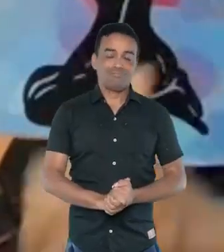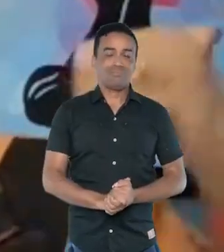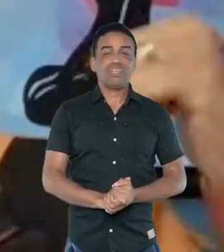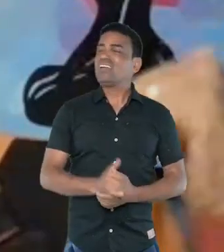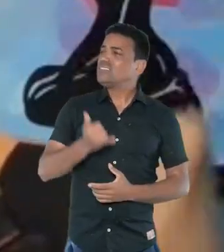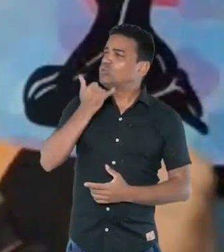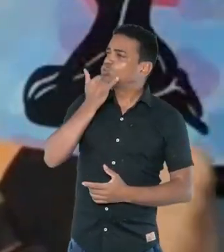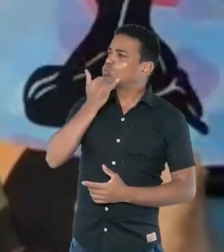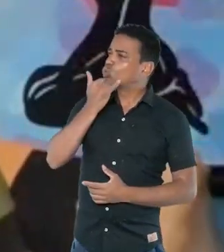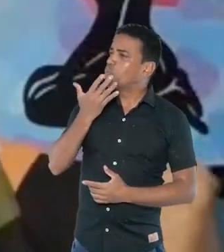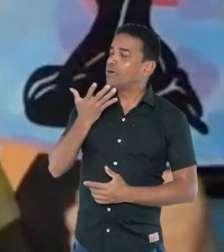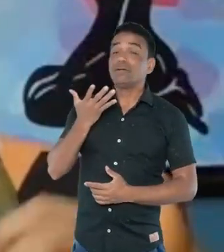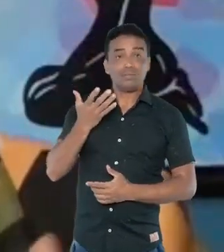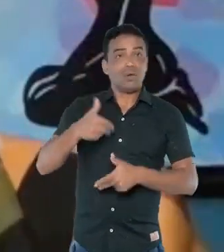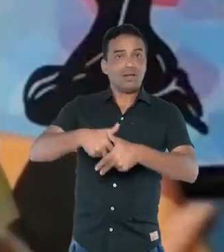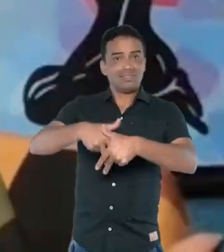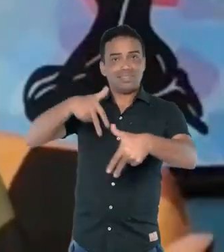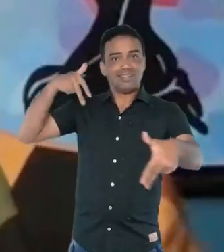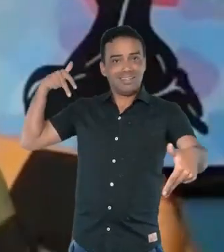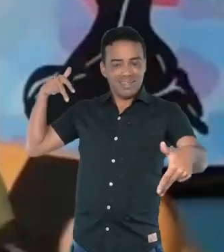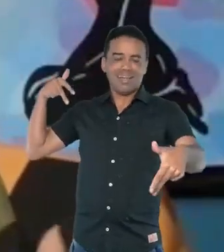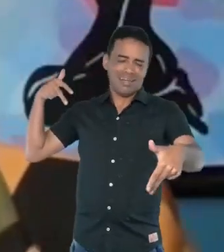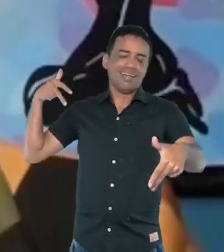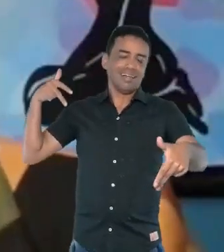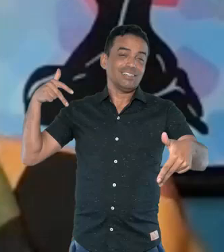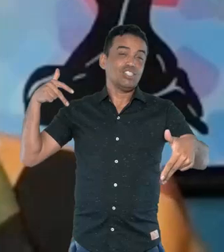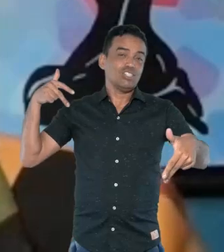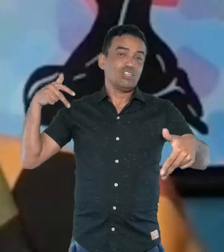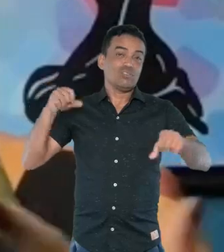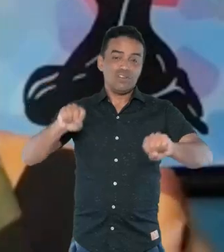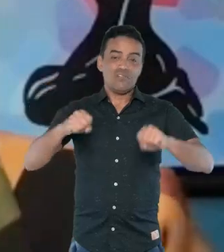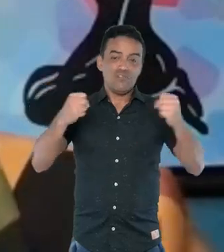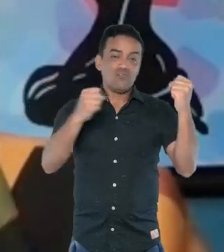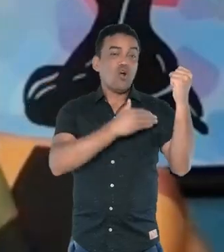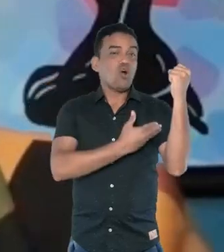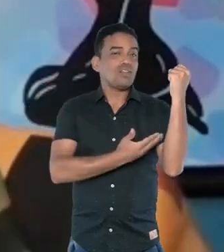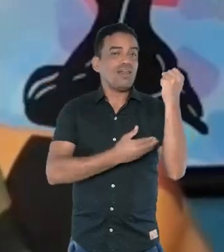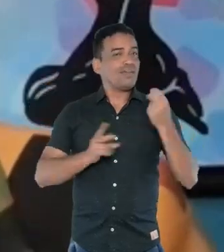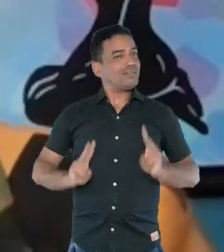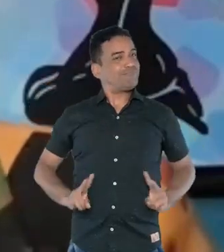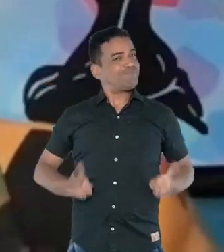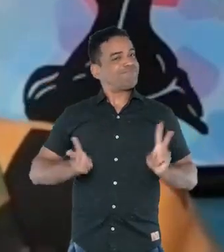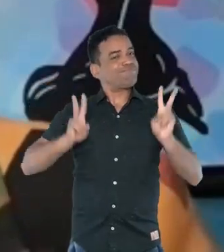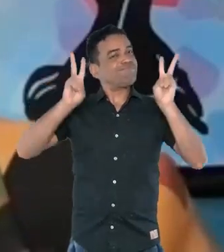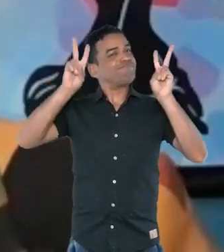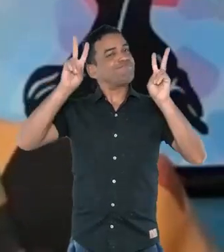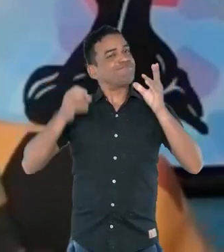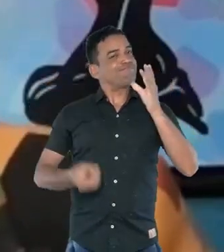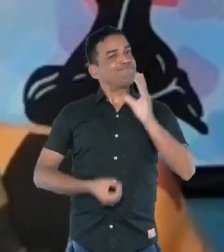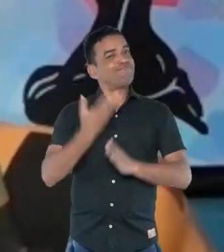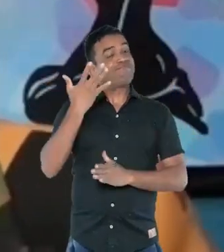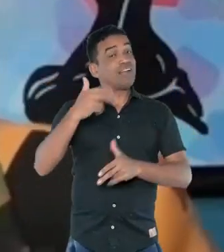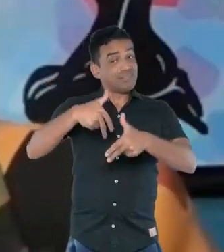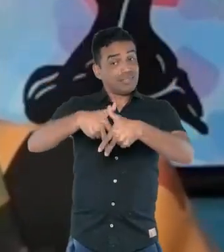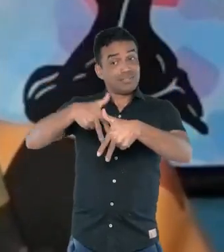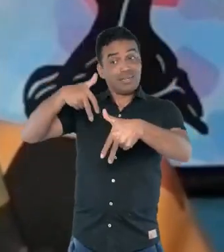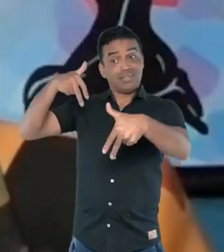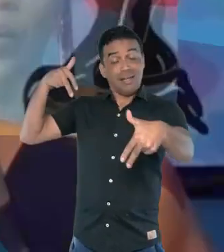Desculpa. É na ancestralidade que a gente se fortalece, é na ancestralidade que a gente